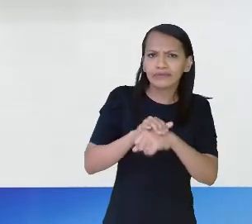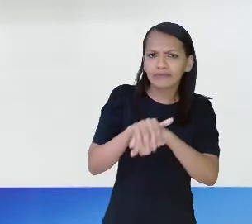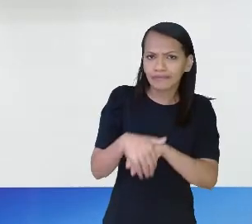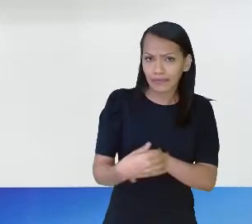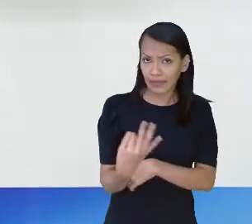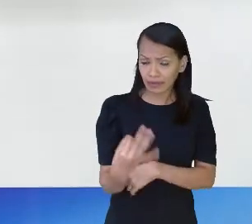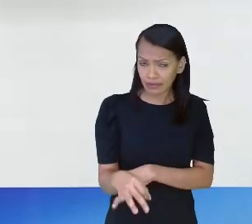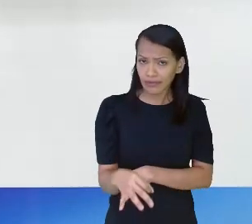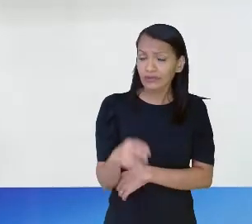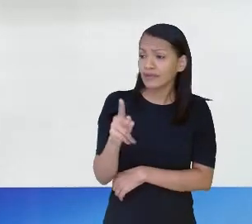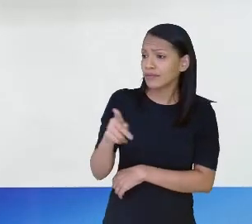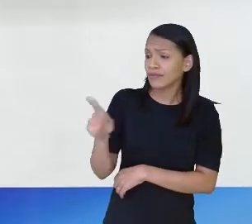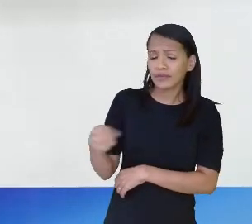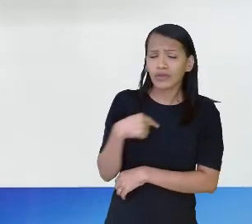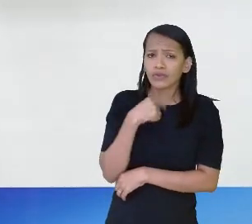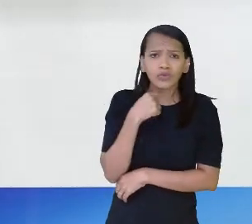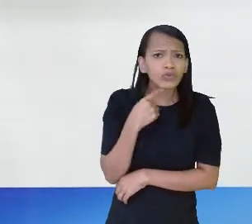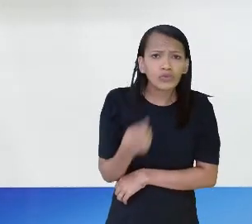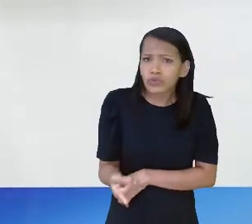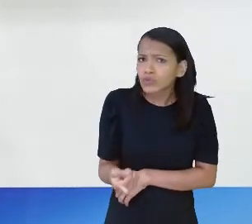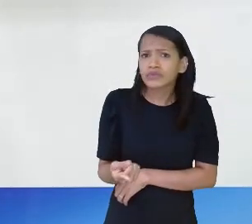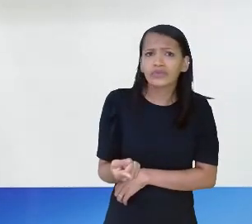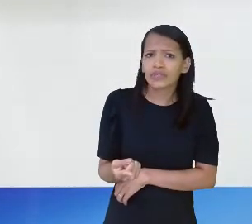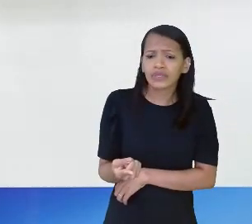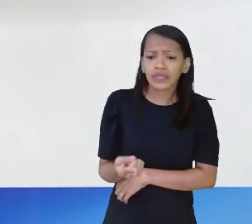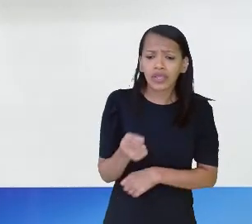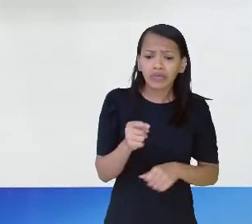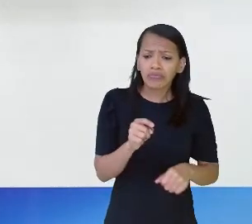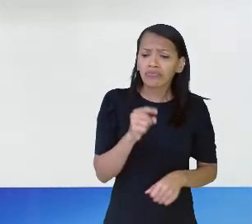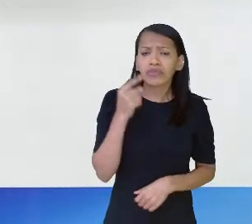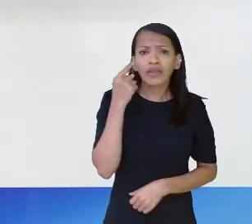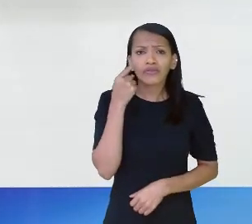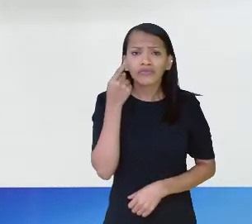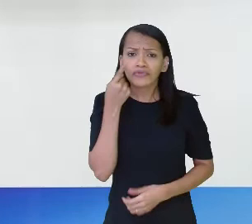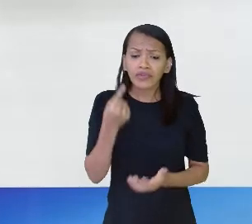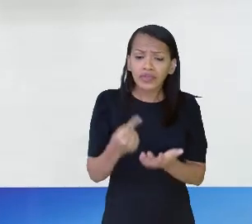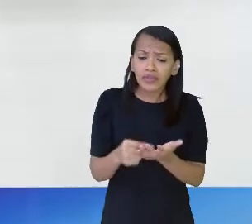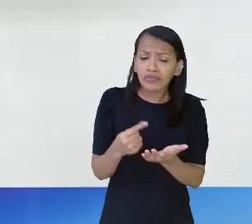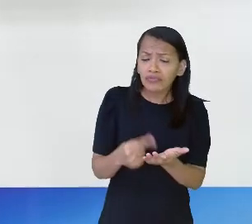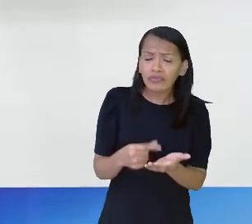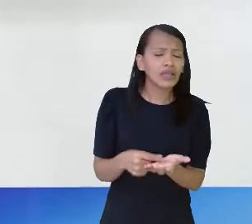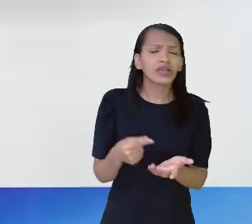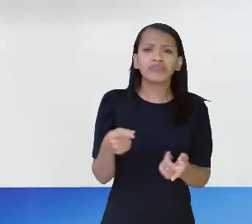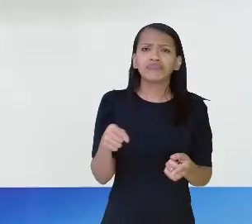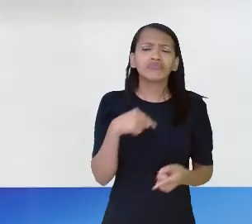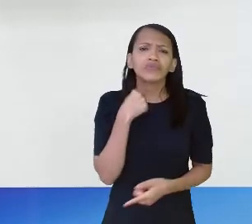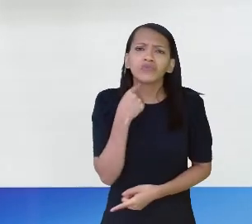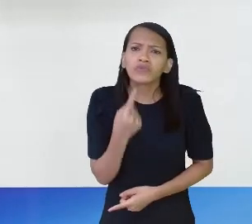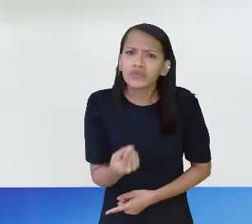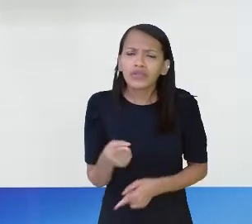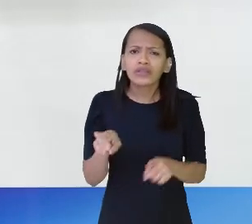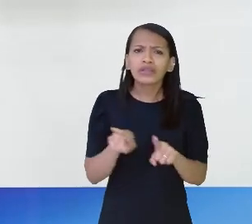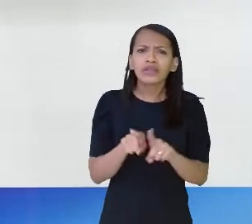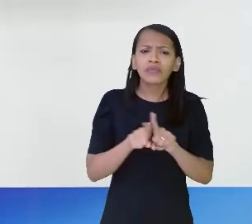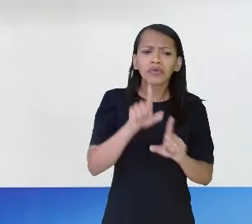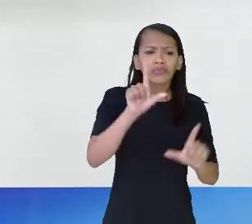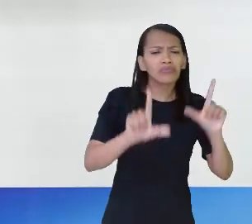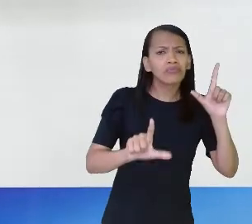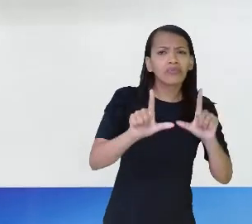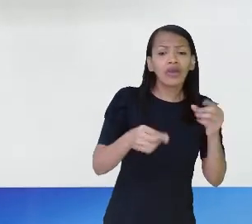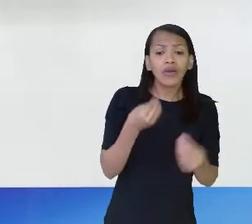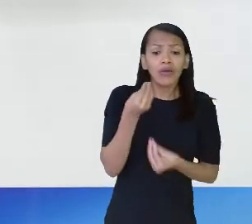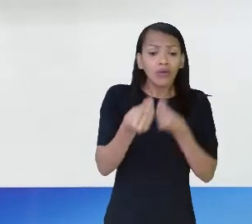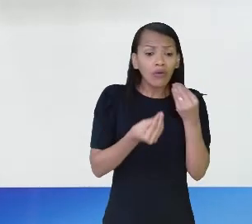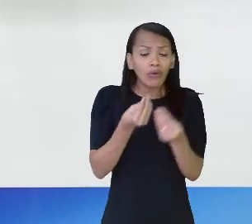Certo, professora, mas eu não consegui acessar o aplicativo, eu não consegui assistir pela TV. Como